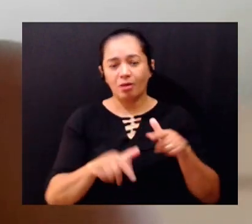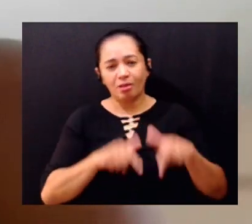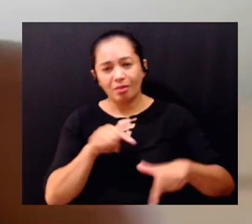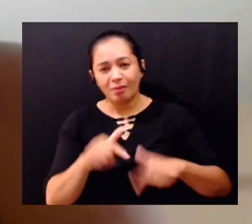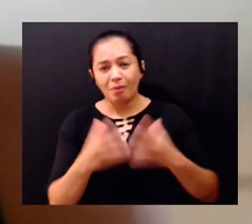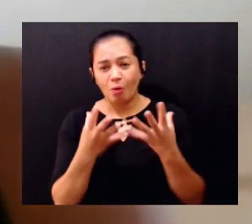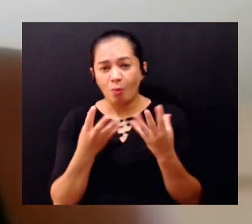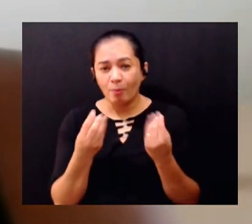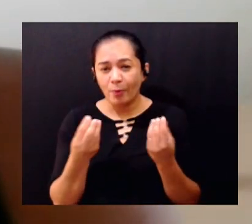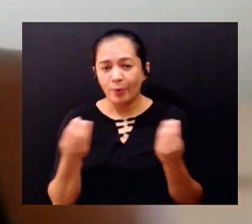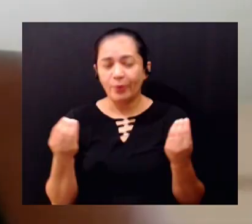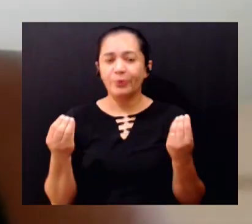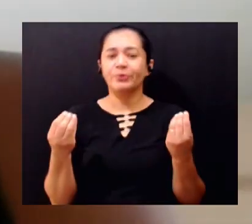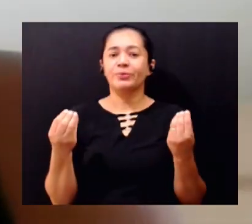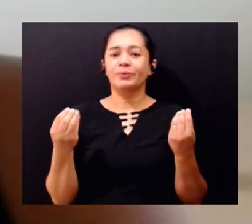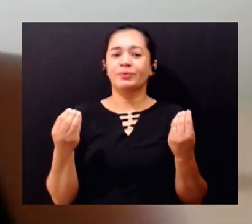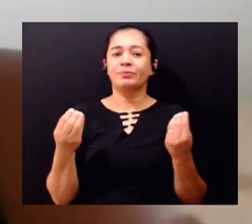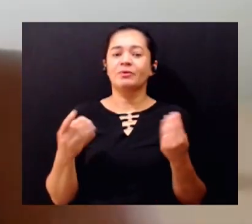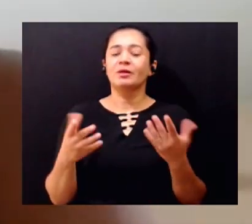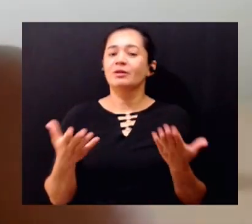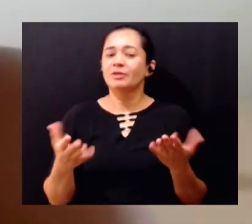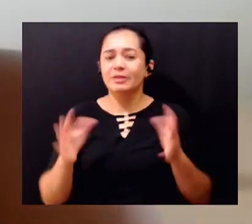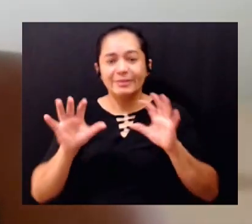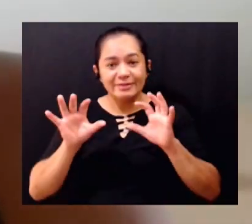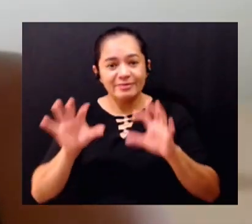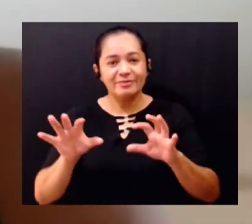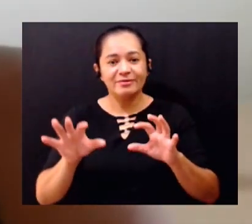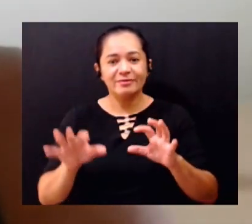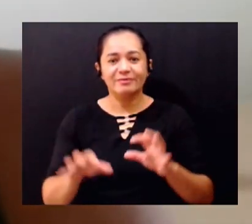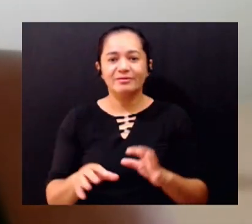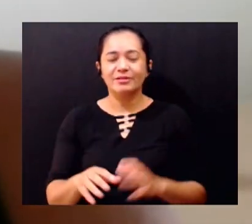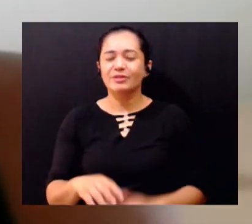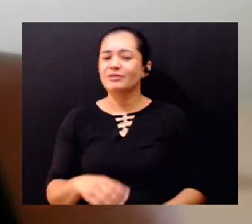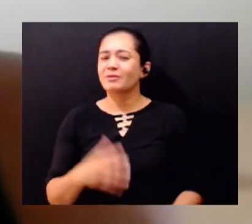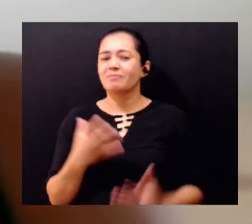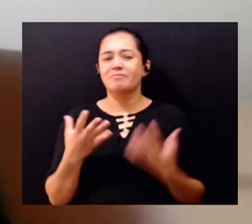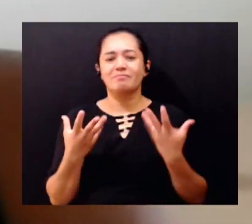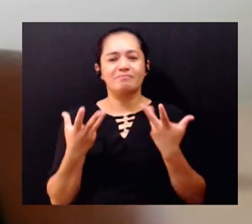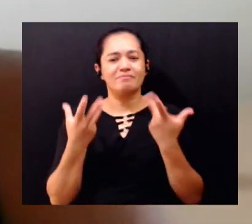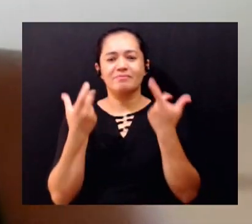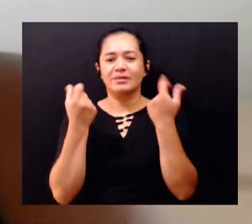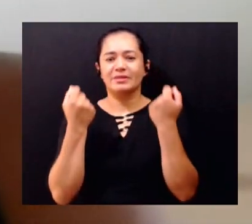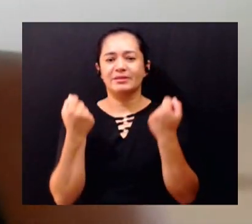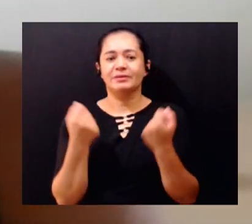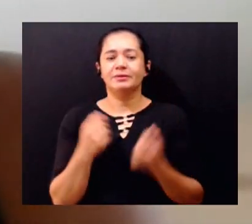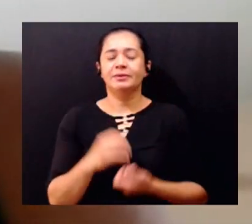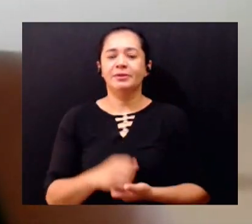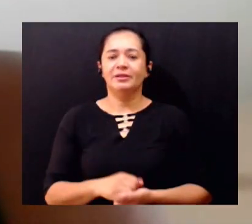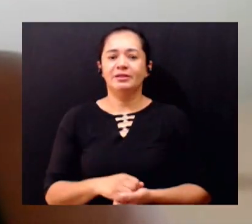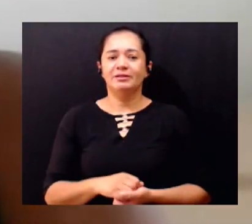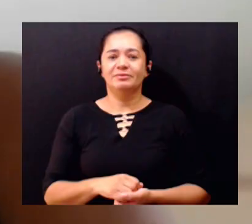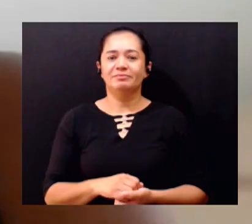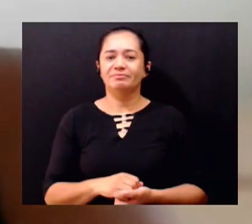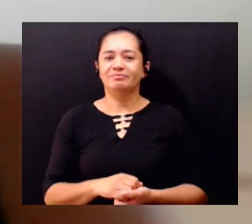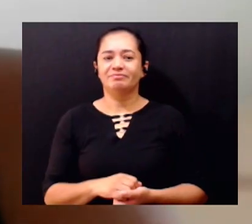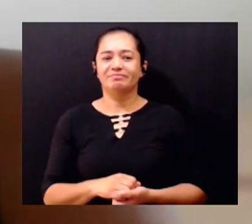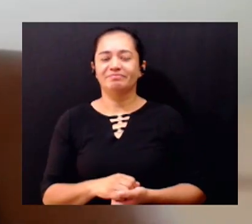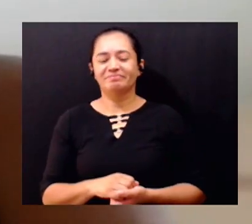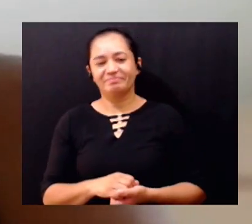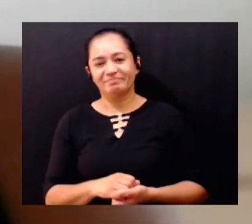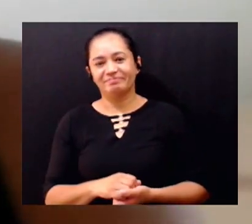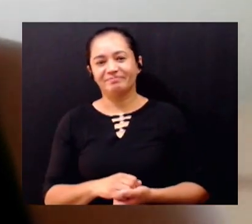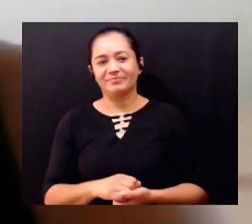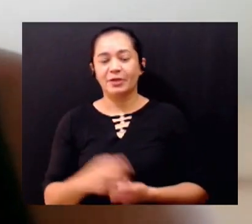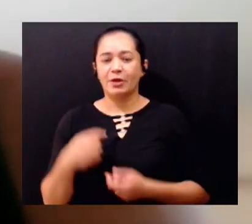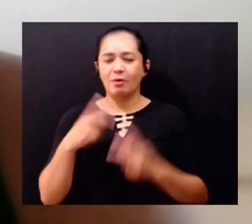final. Então, assim, isso é impagável, são sinais dos tempos mesmo. Então, eu vejo